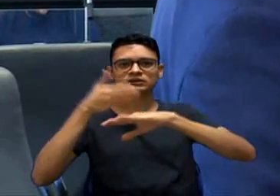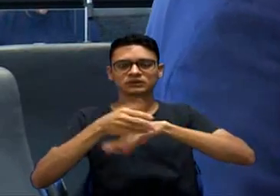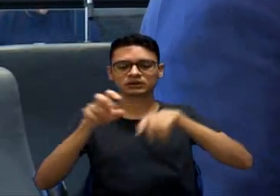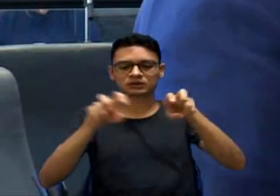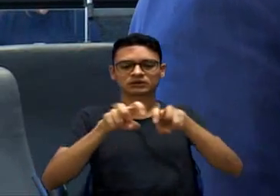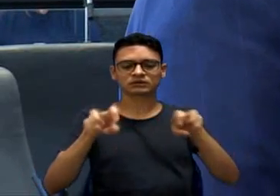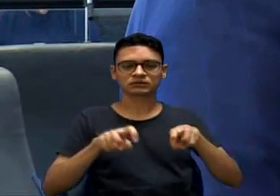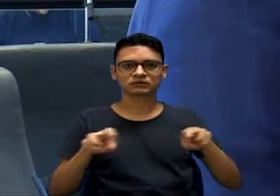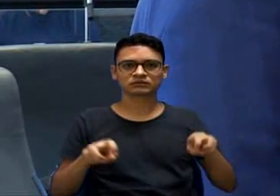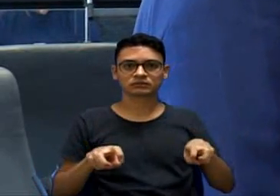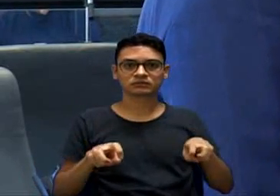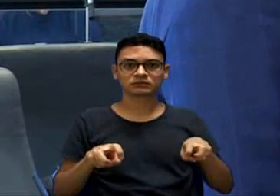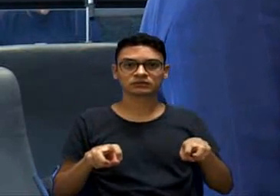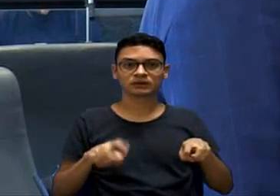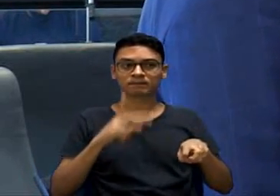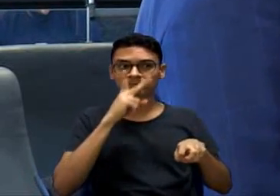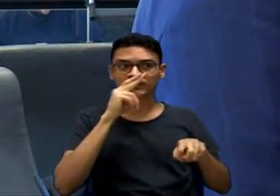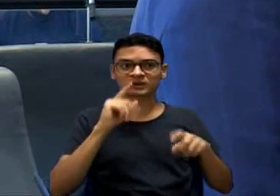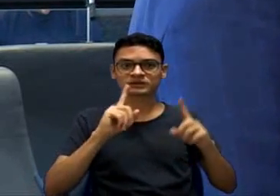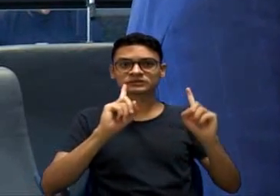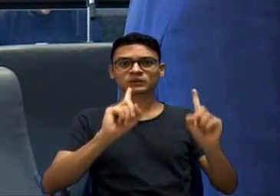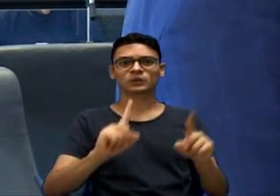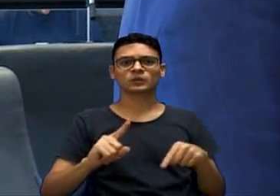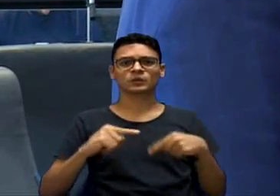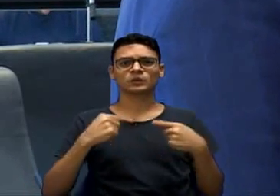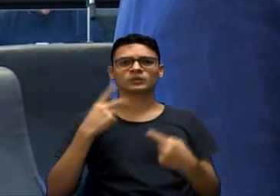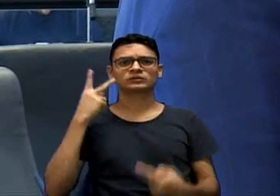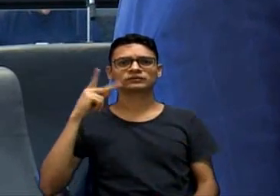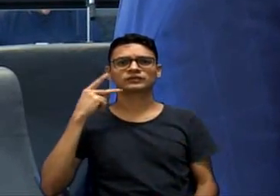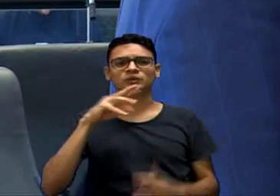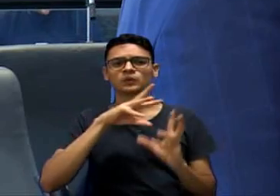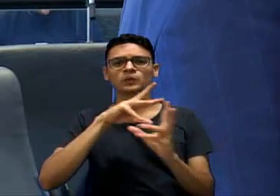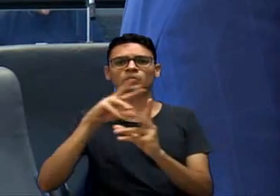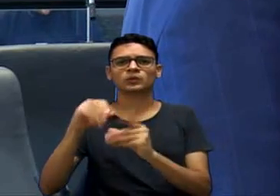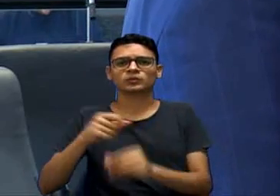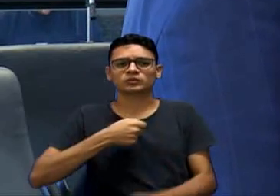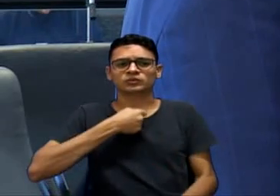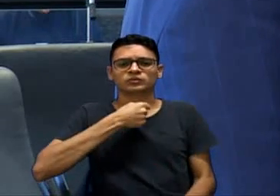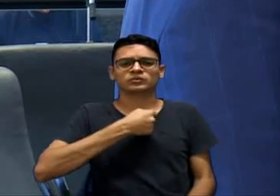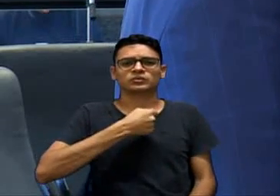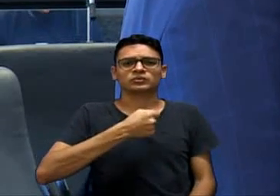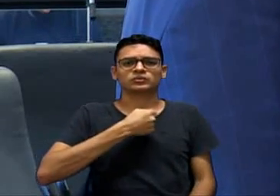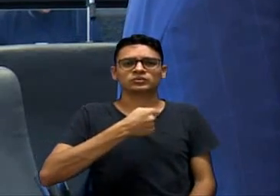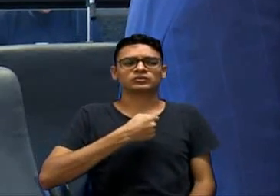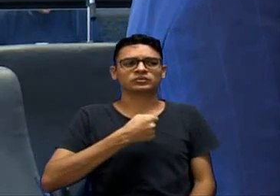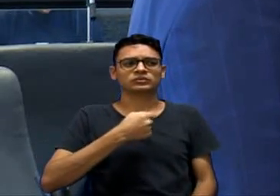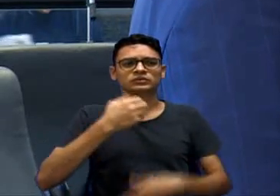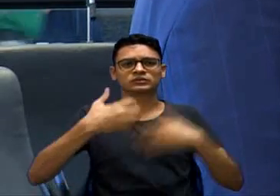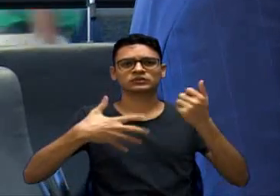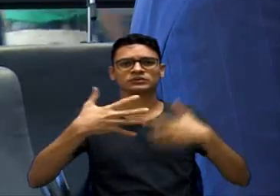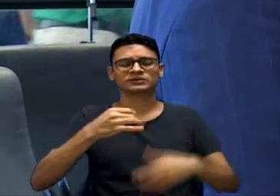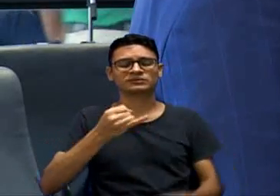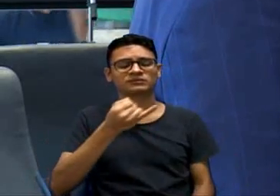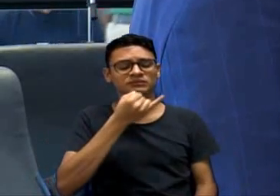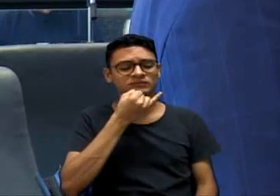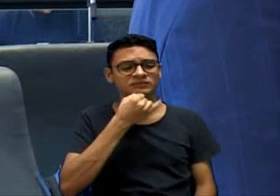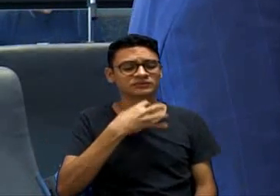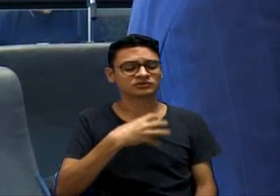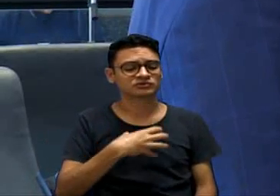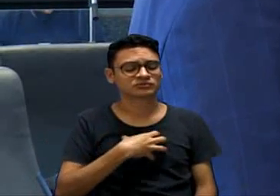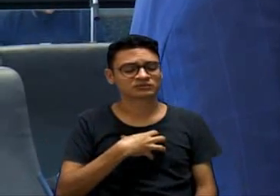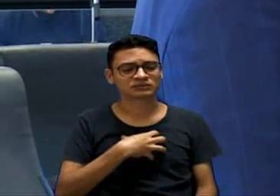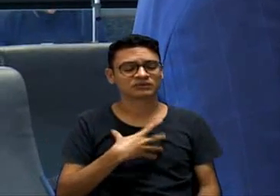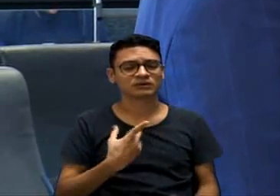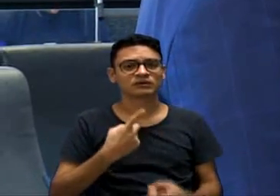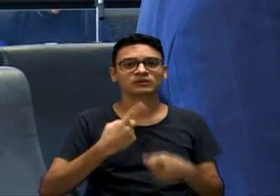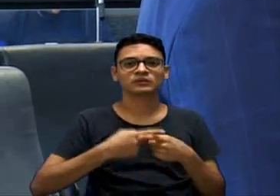plenário e se voltaram contra todos os vereadores que utilizaram o microfone. Isso é muito triste, é muito lamentável,